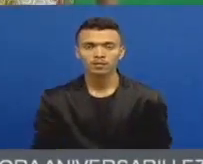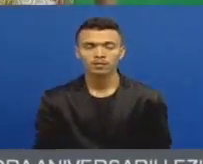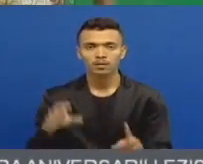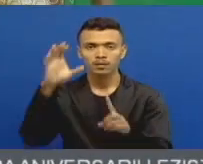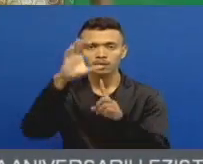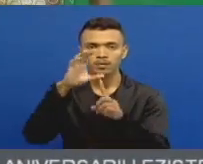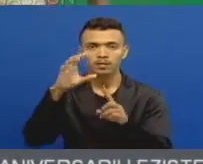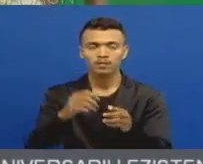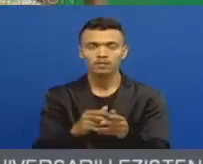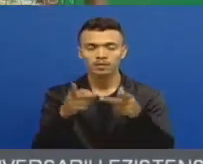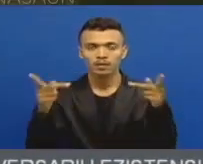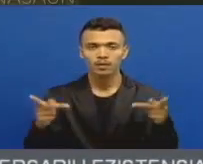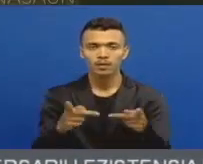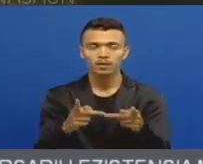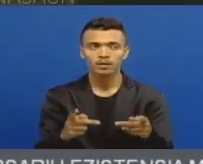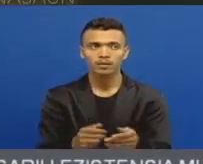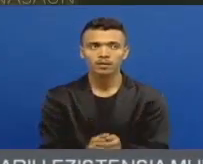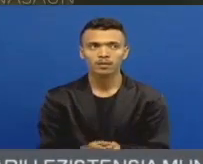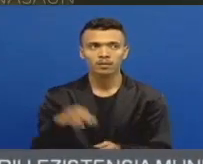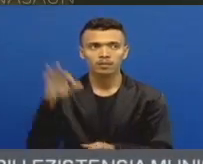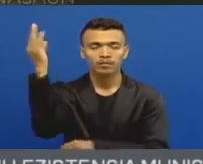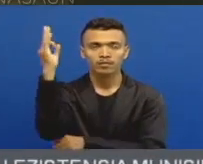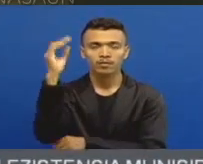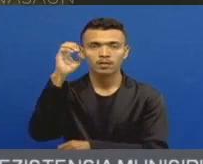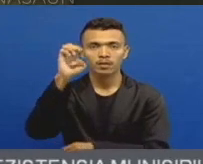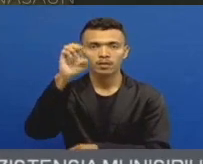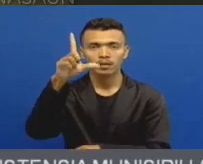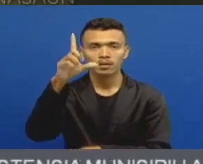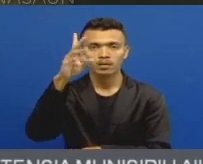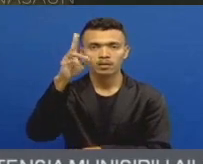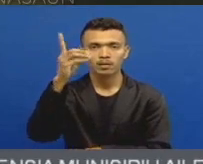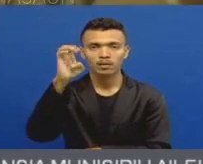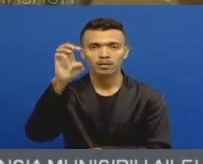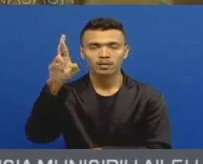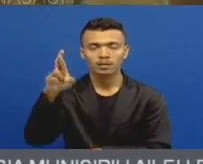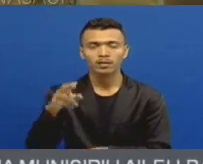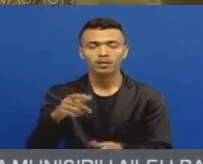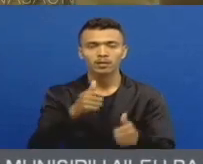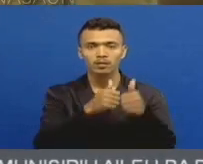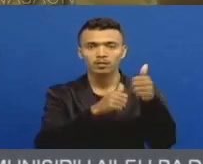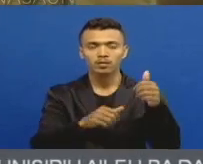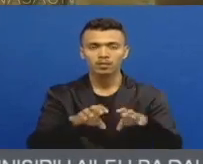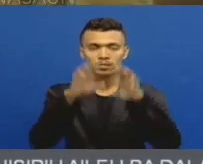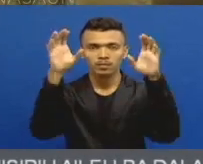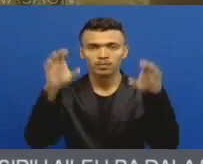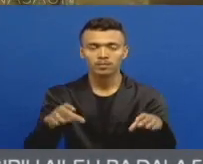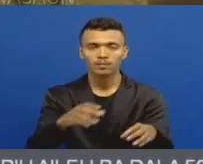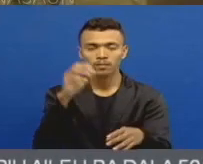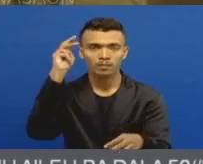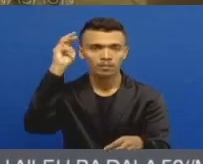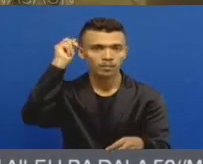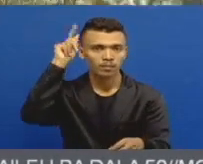Chefe departamento área planta indústria no floresta, Elder Daniel Amaral Hateten, baseia ba diploma Ministério Agricultura no